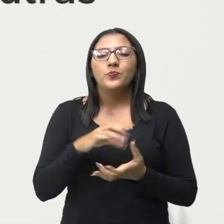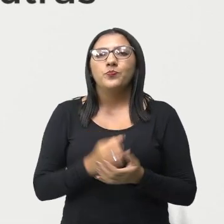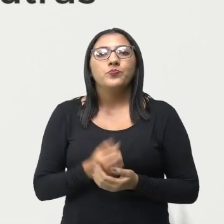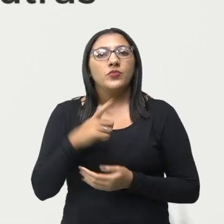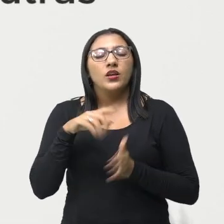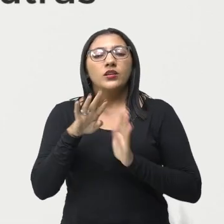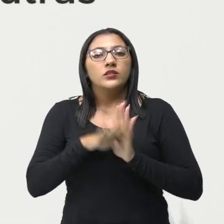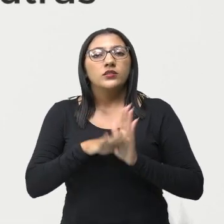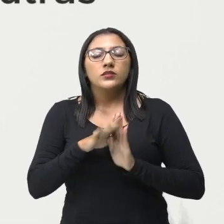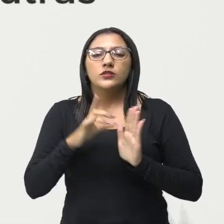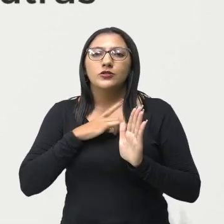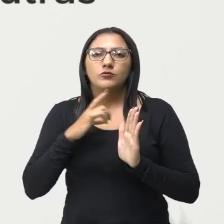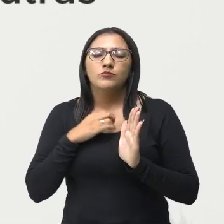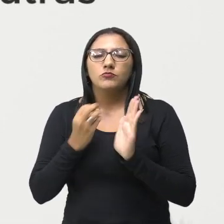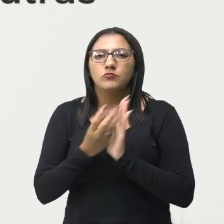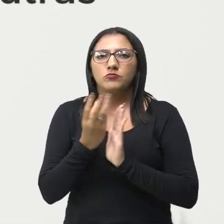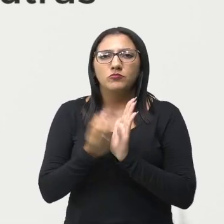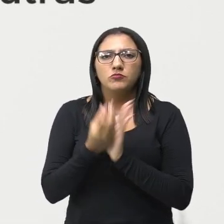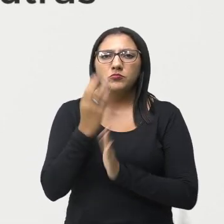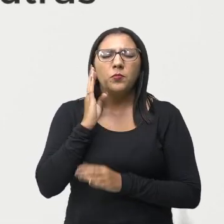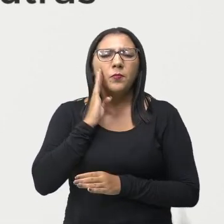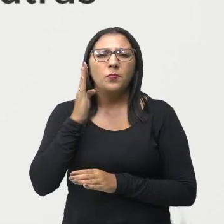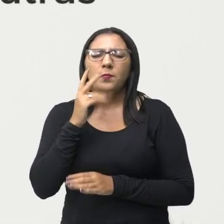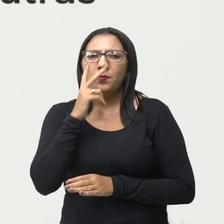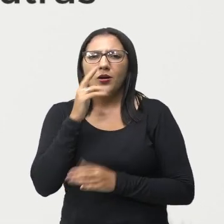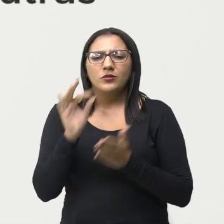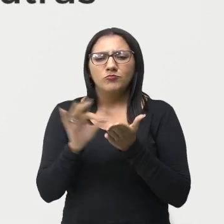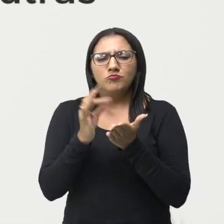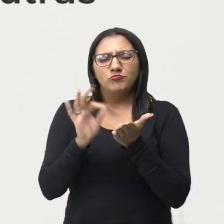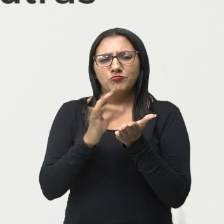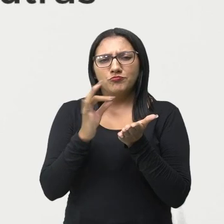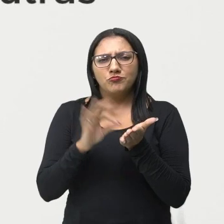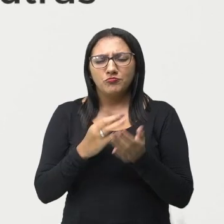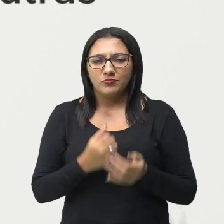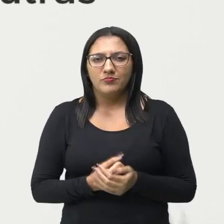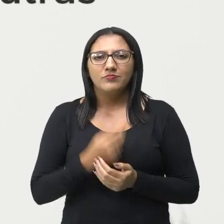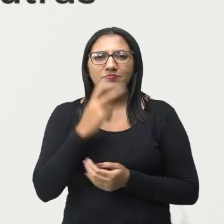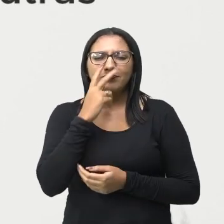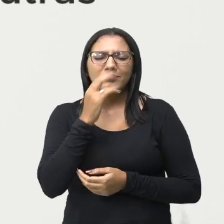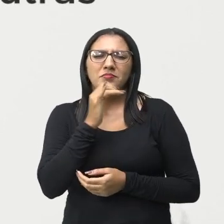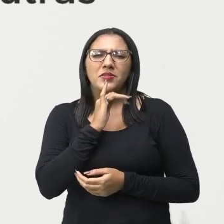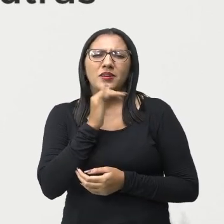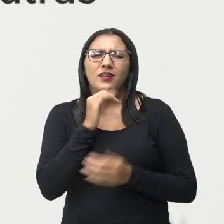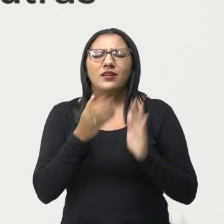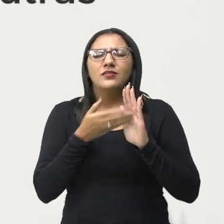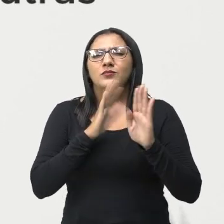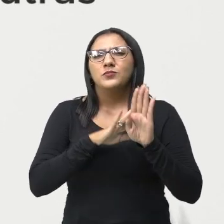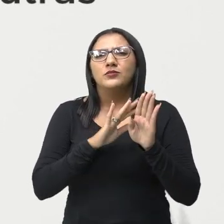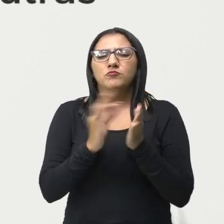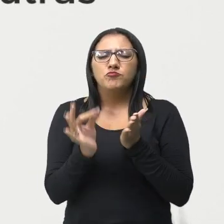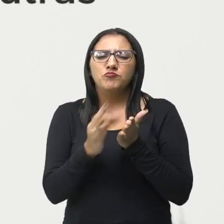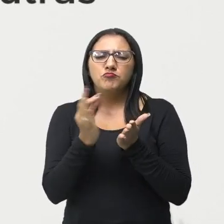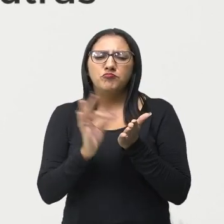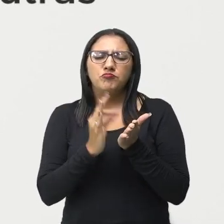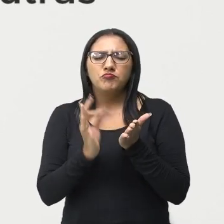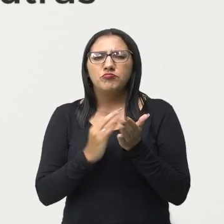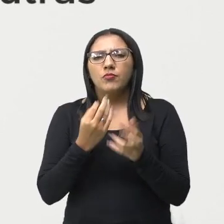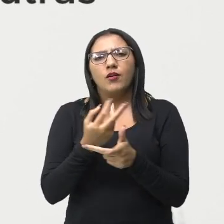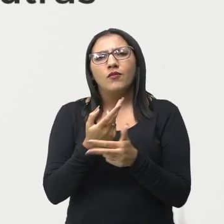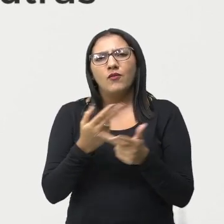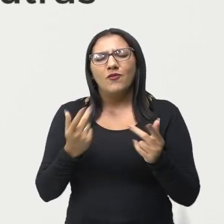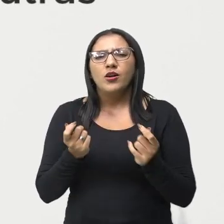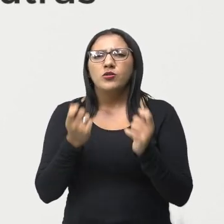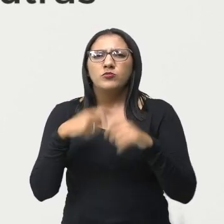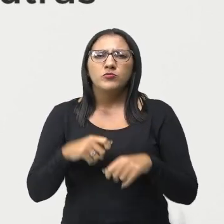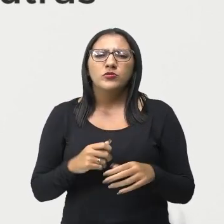ele é formado como se fosse uma grande colcha de retalhos. Então, um tecido em que diferentes fios se